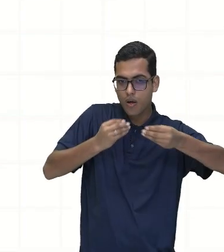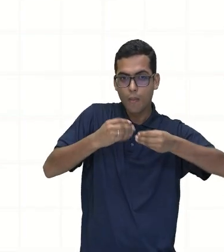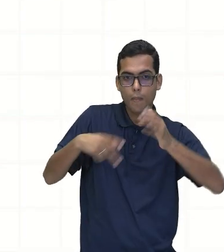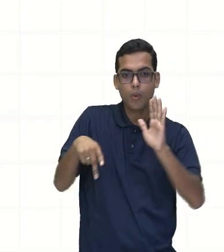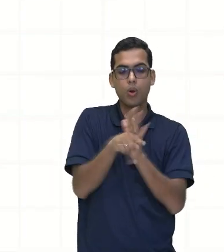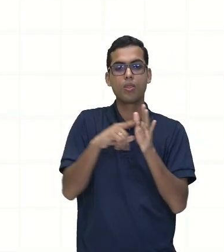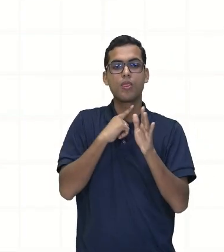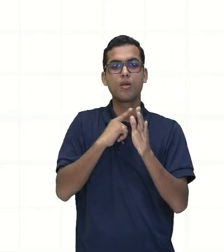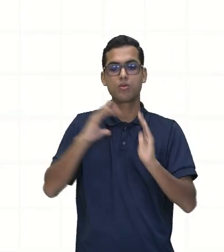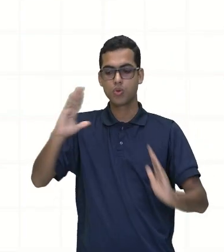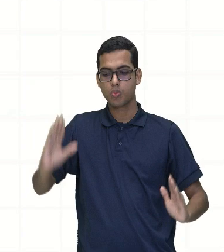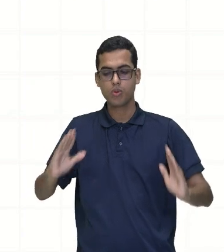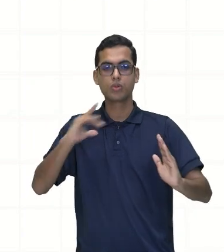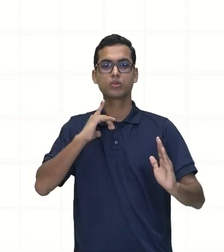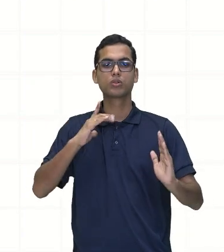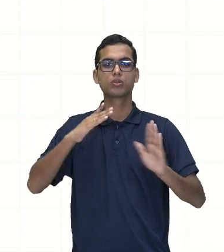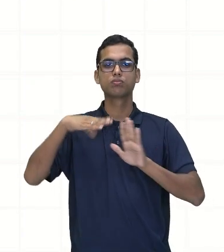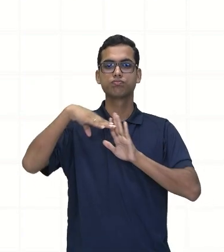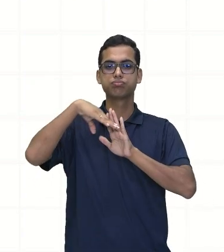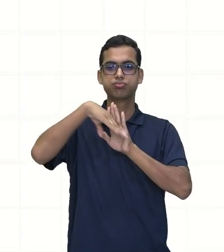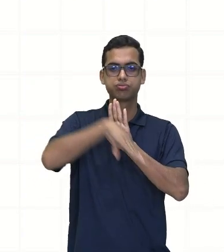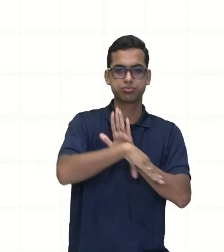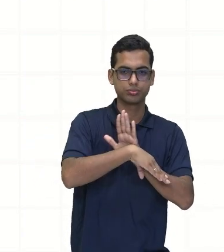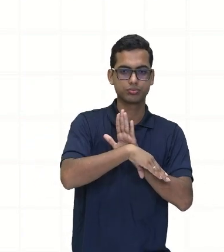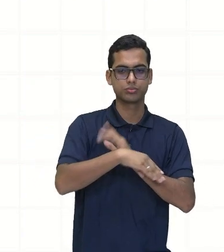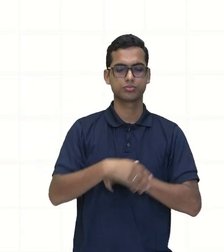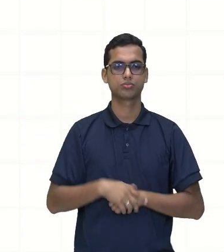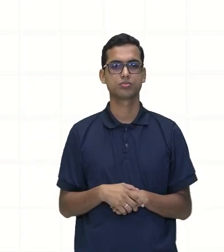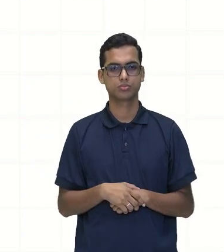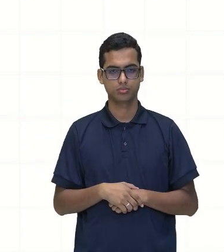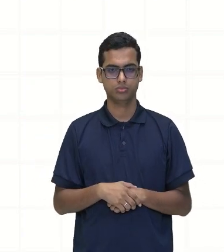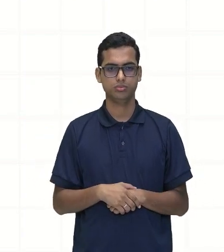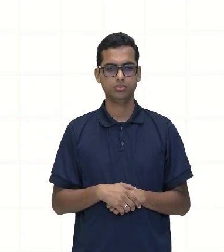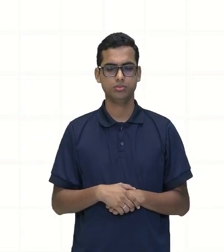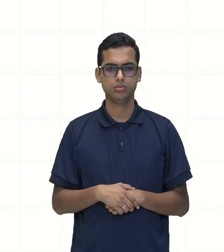Aí nós temos também os peconheiros, que eles denominam os